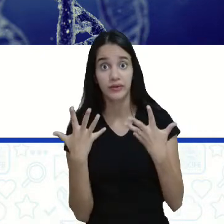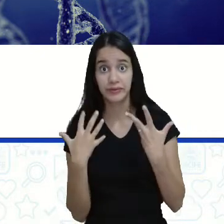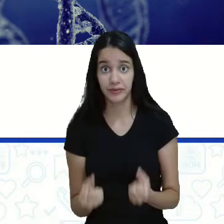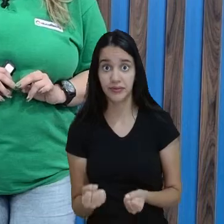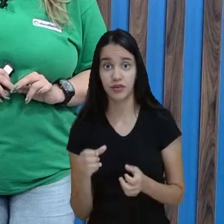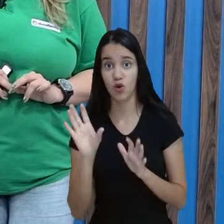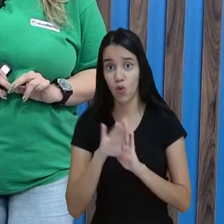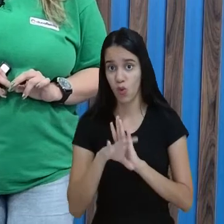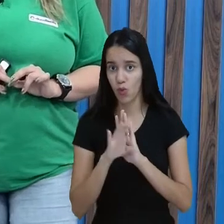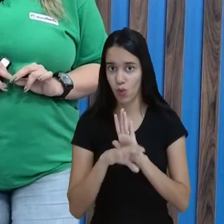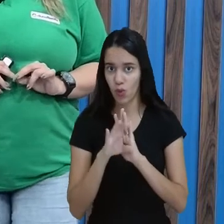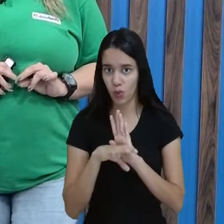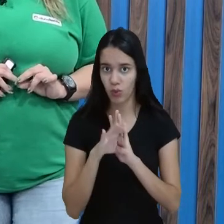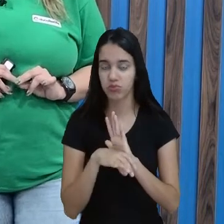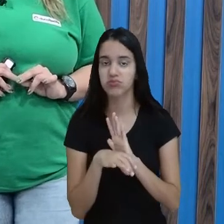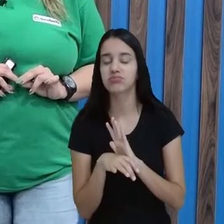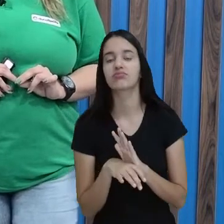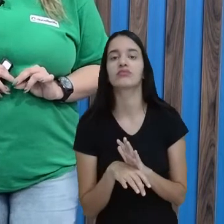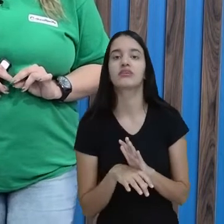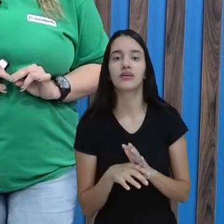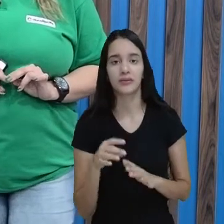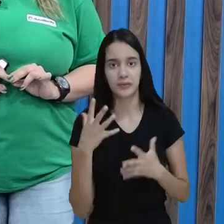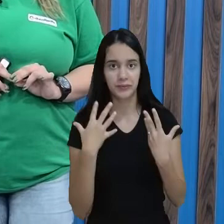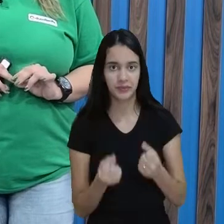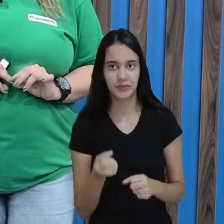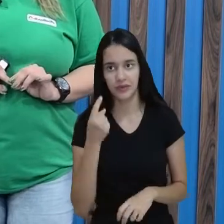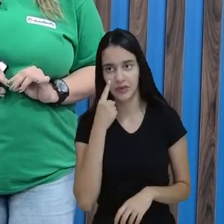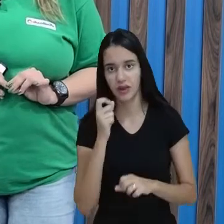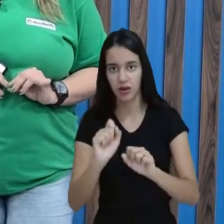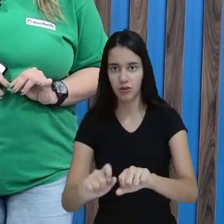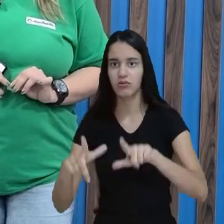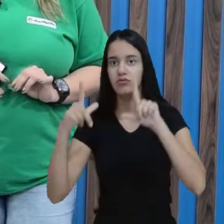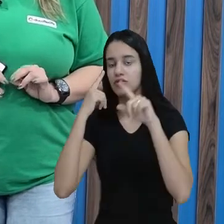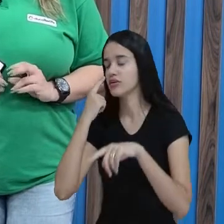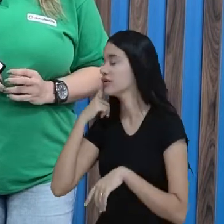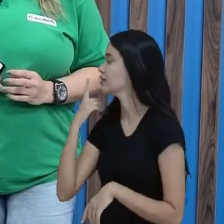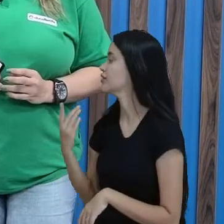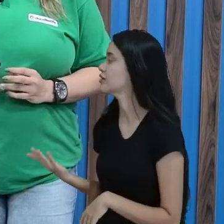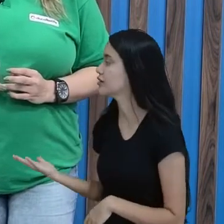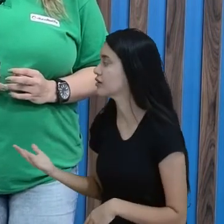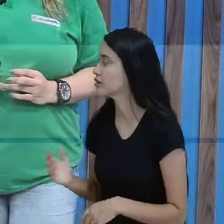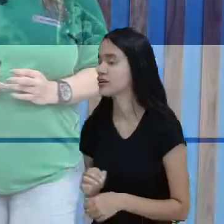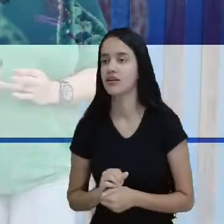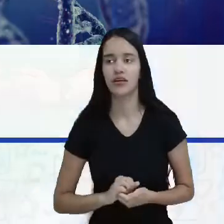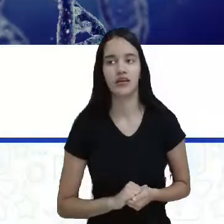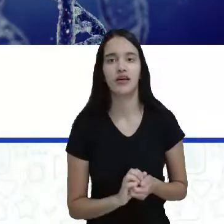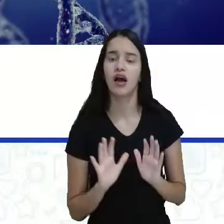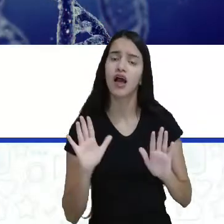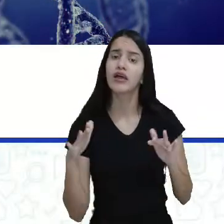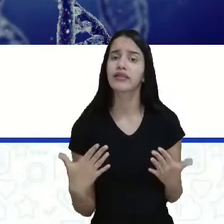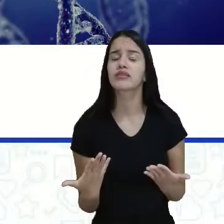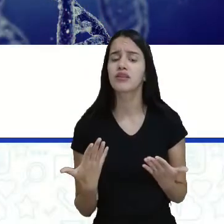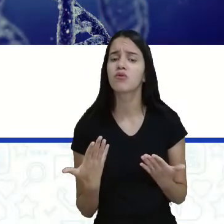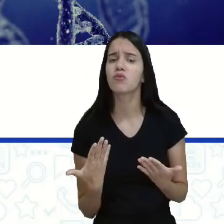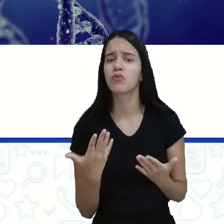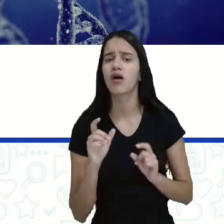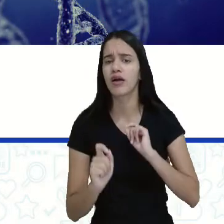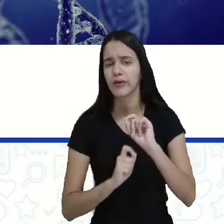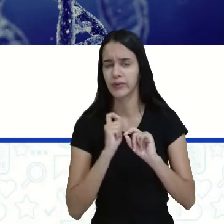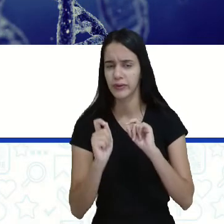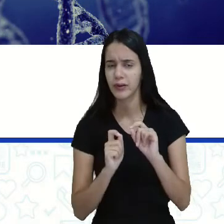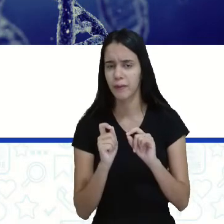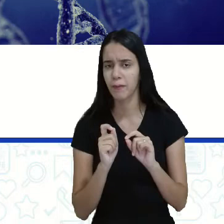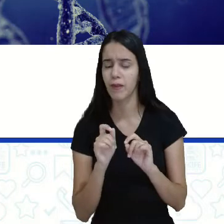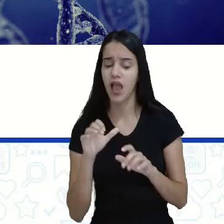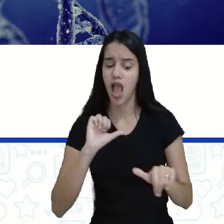o conceito de recombinação gênica, né? Pode jogar na tela, Devinho, por gentileza. Então, a recombinação gênica